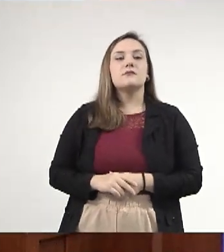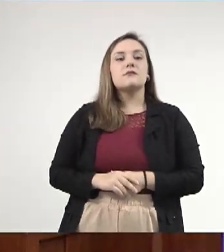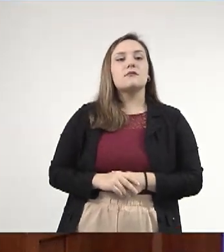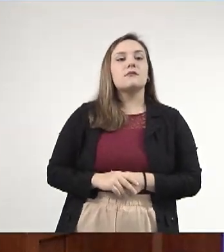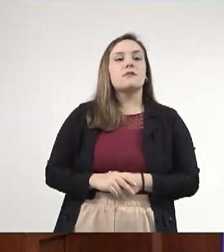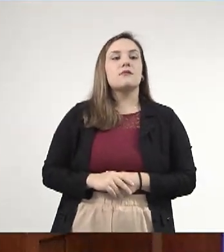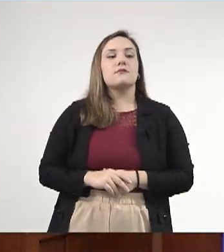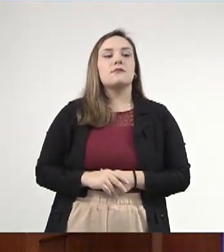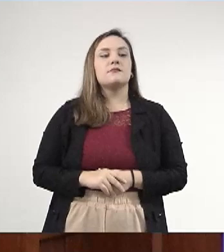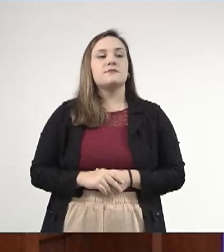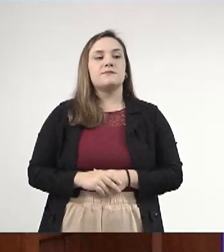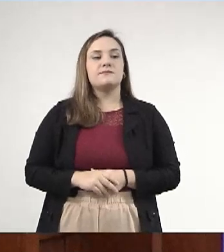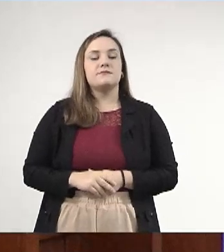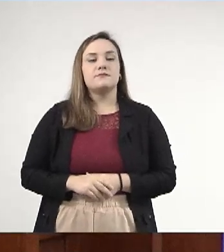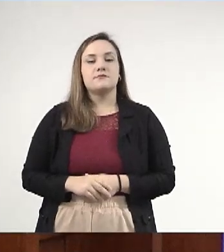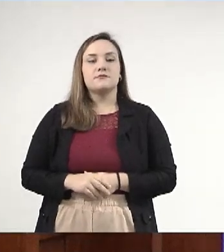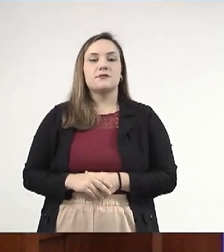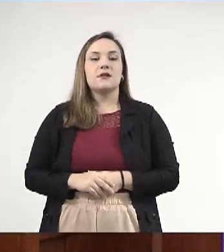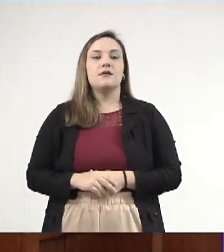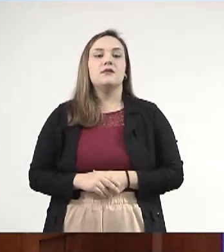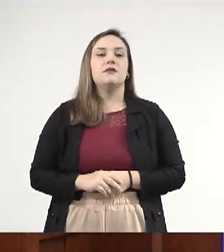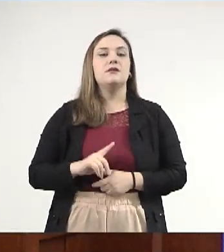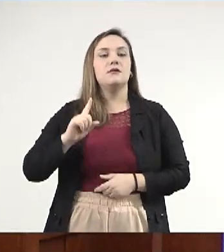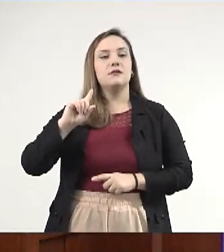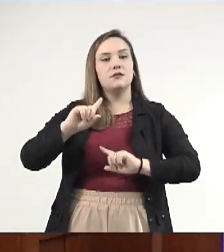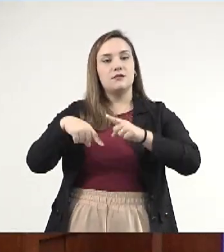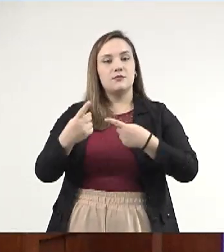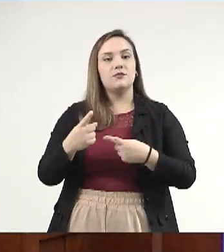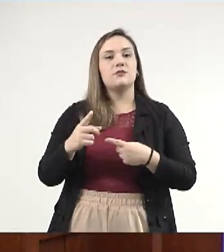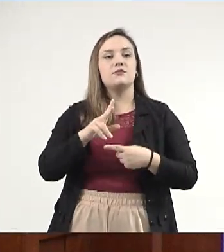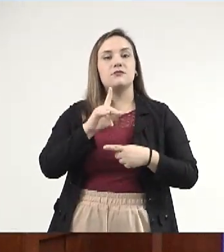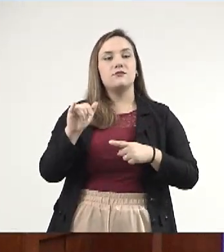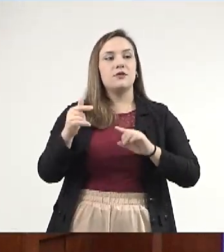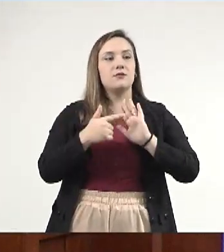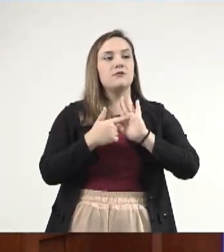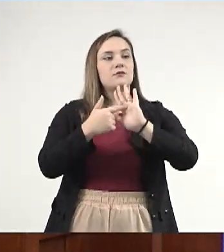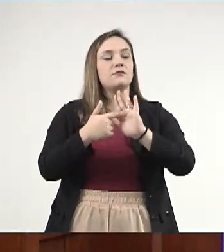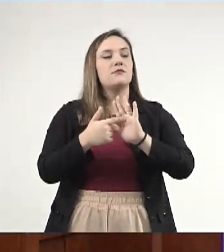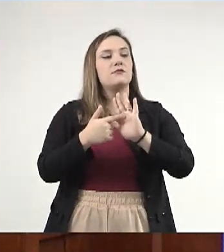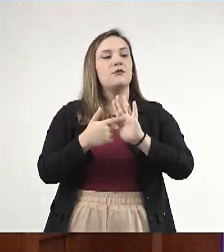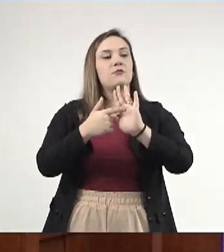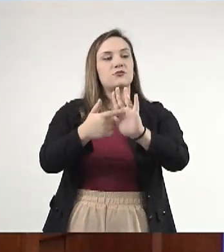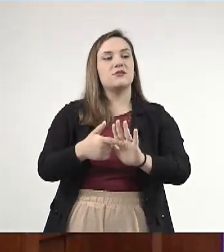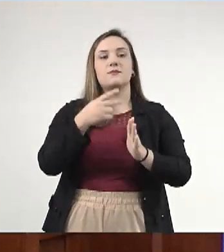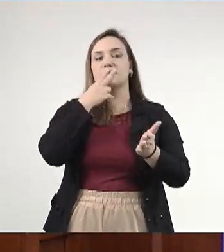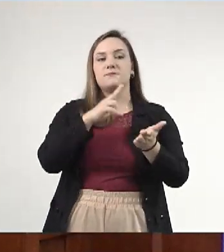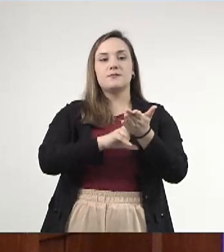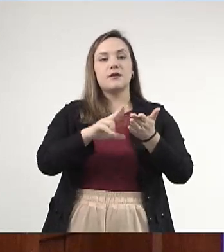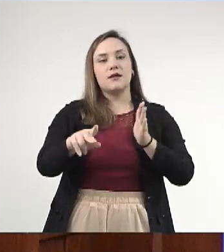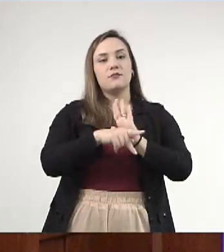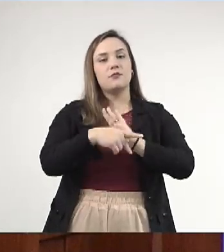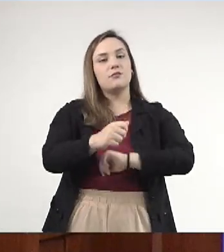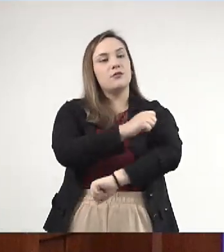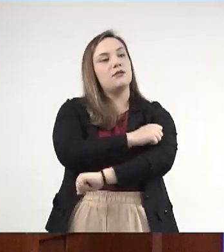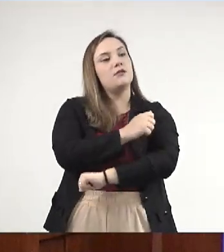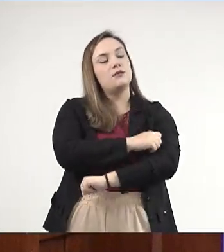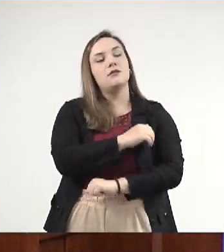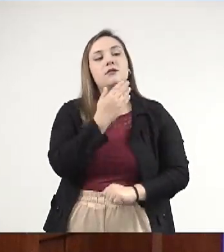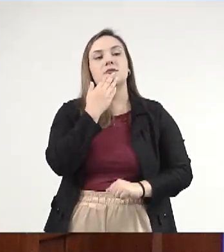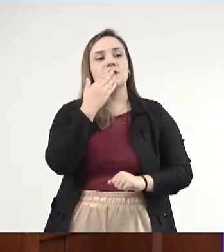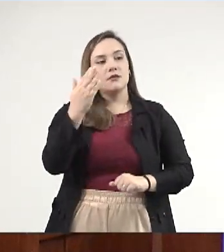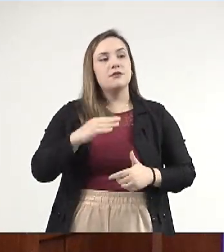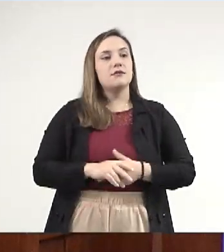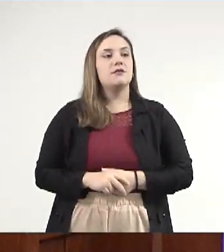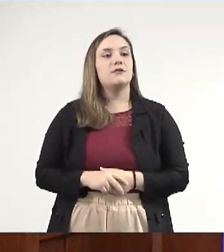aqui ter a oportunidade de registrar a carta que foi encaminhada, né, pelos acadêmicos,